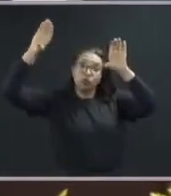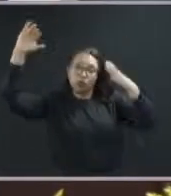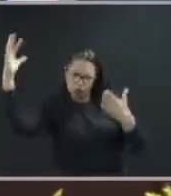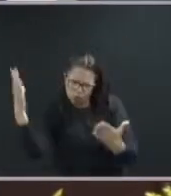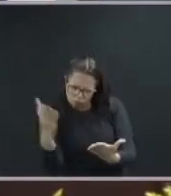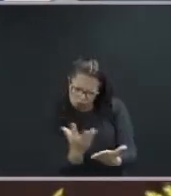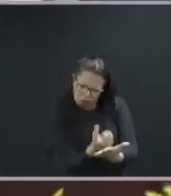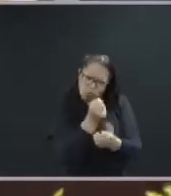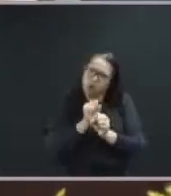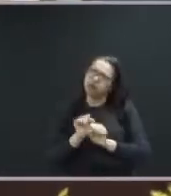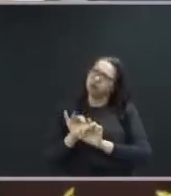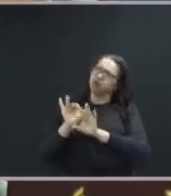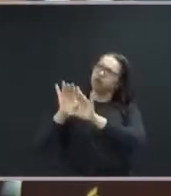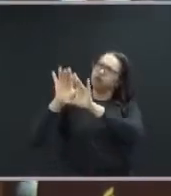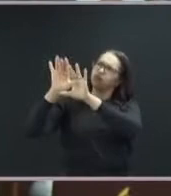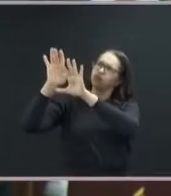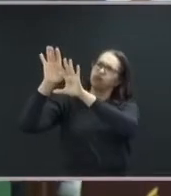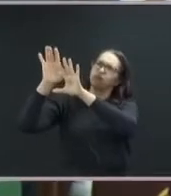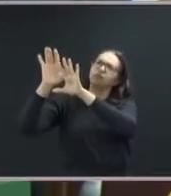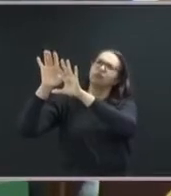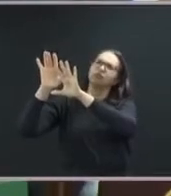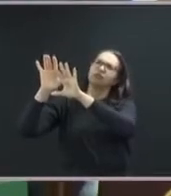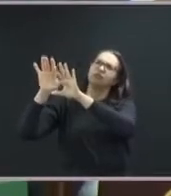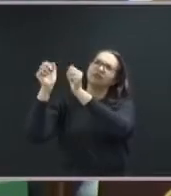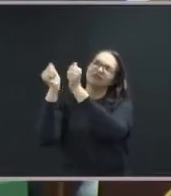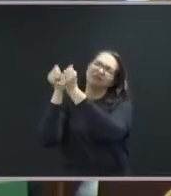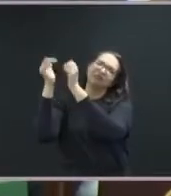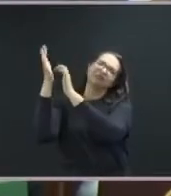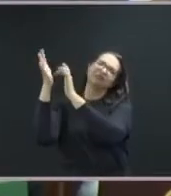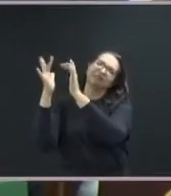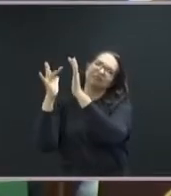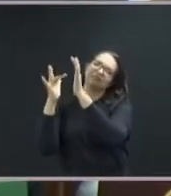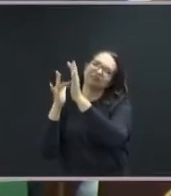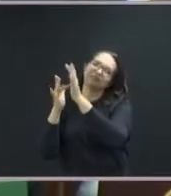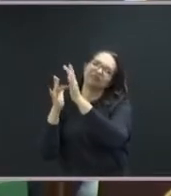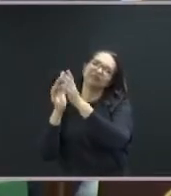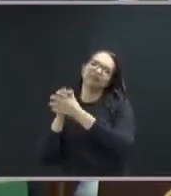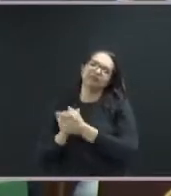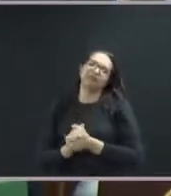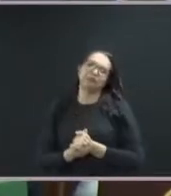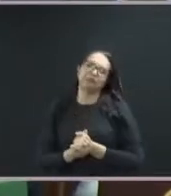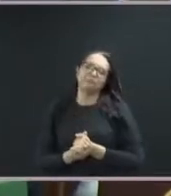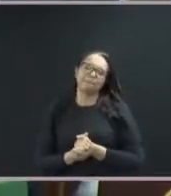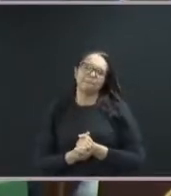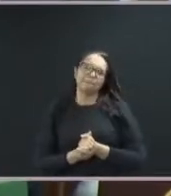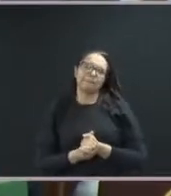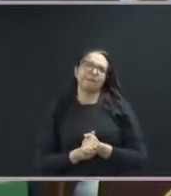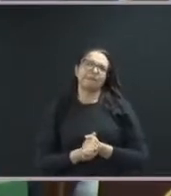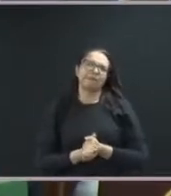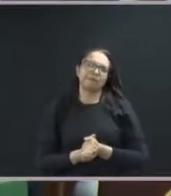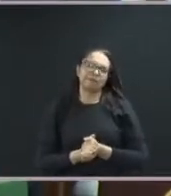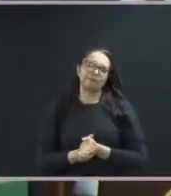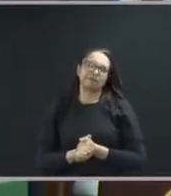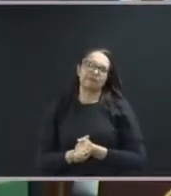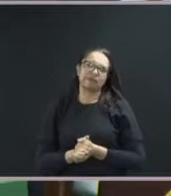pastor, tem que ter mais um ingrediente. Qual é o ingrediente? O sangue de Jesus não é suficiente, não?